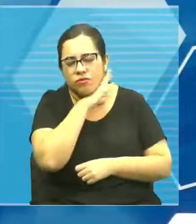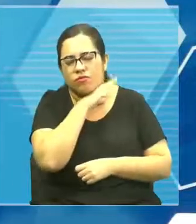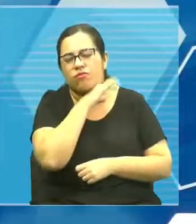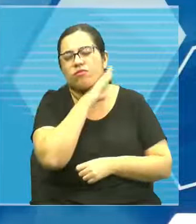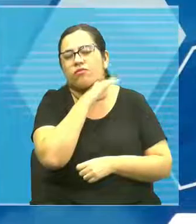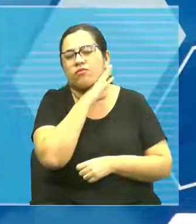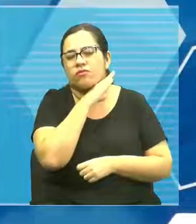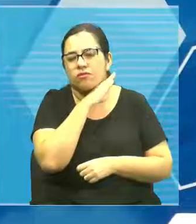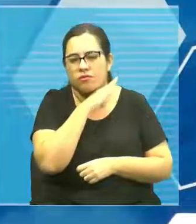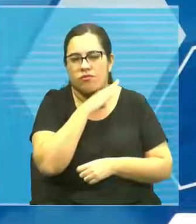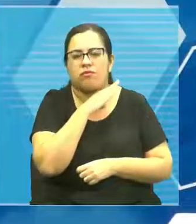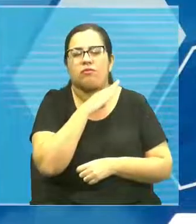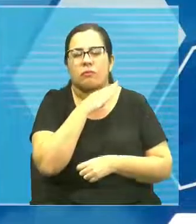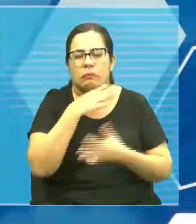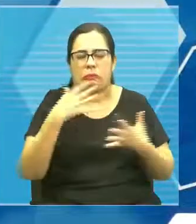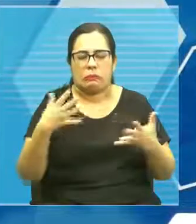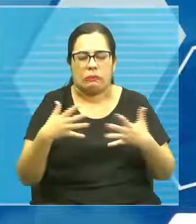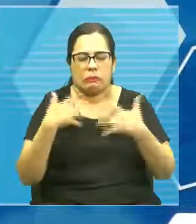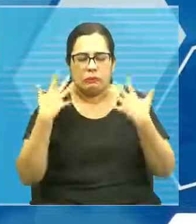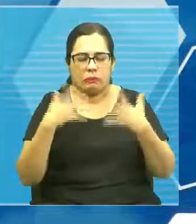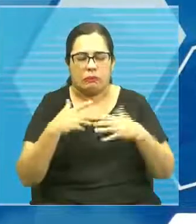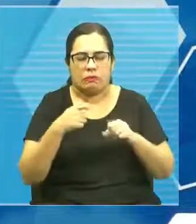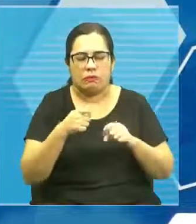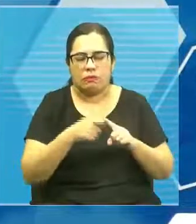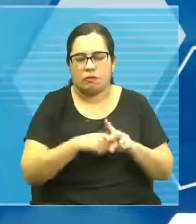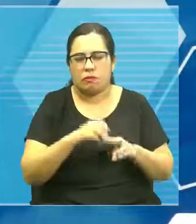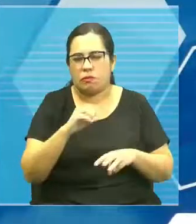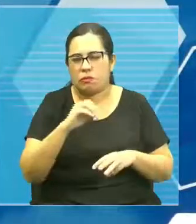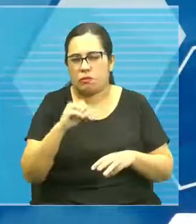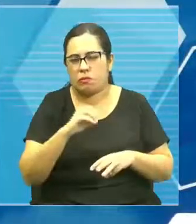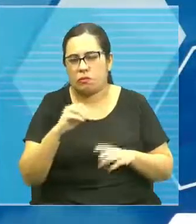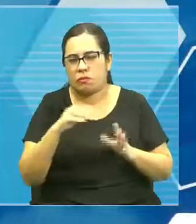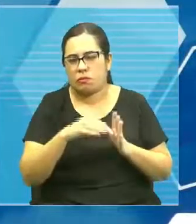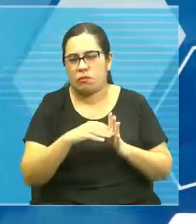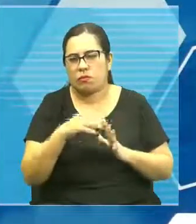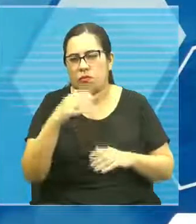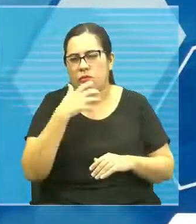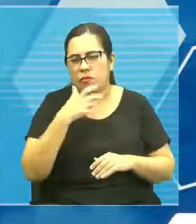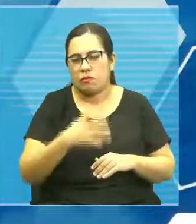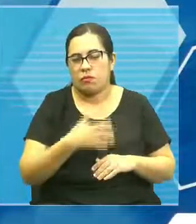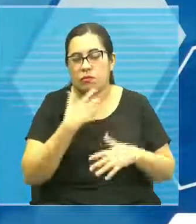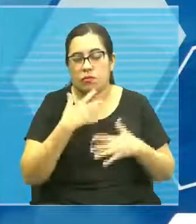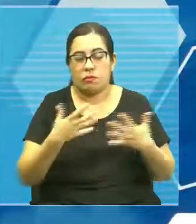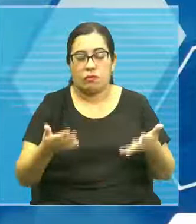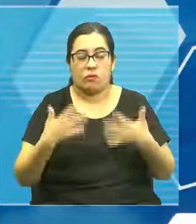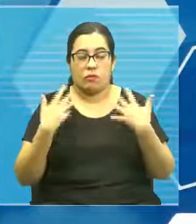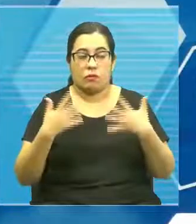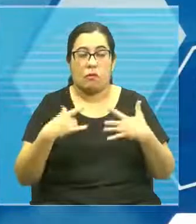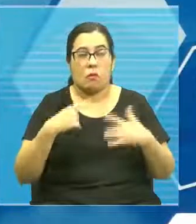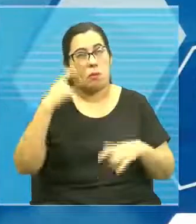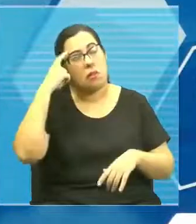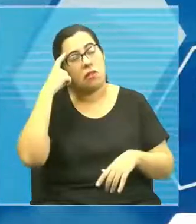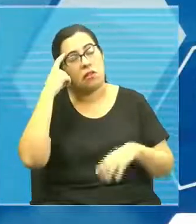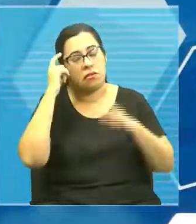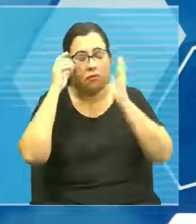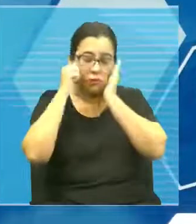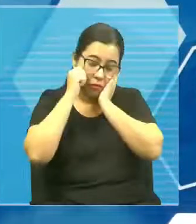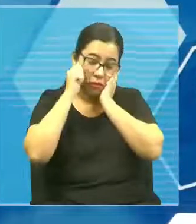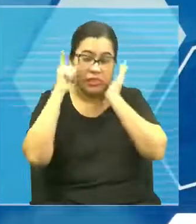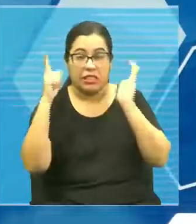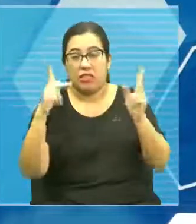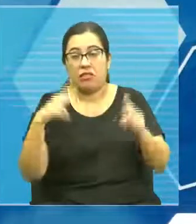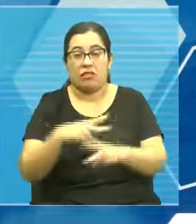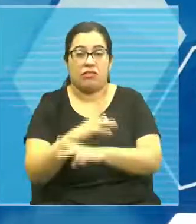Obró, porque eu não sabia se eu desligava o ventilador ou se eu deixava ligado. Que era um vento